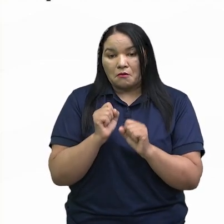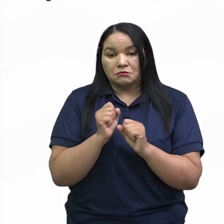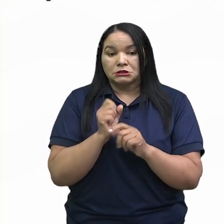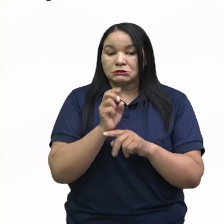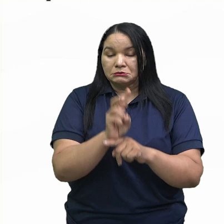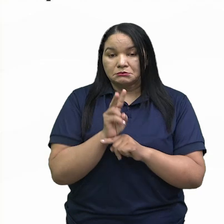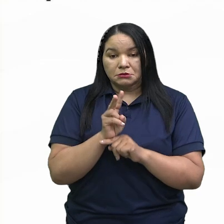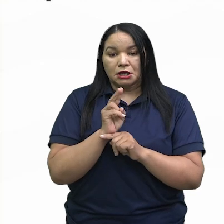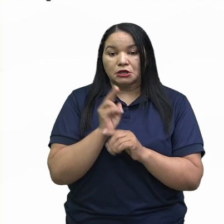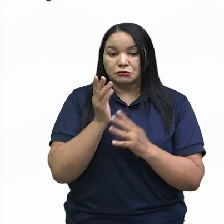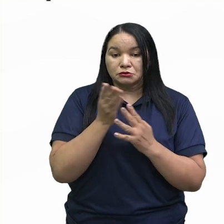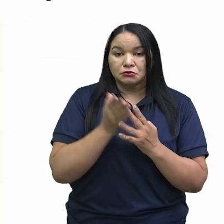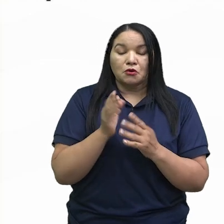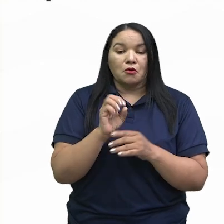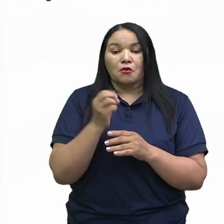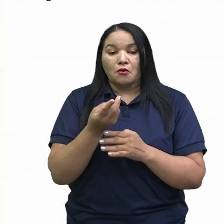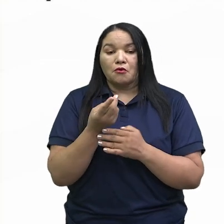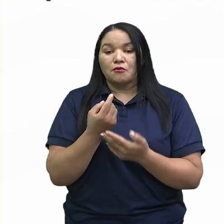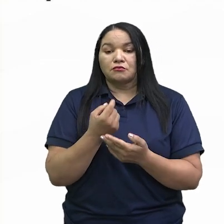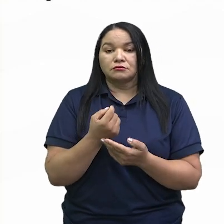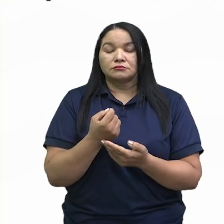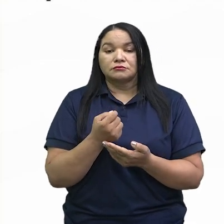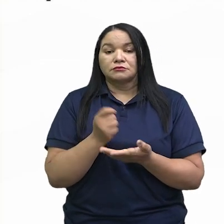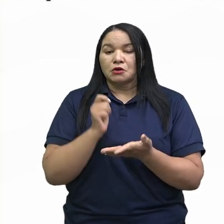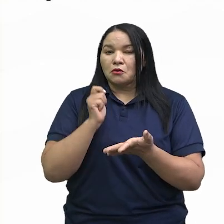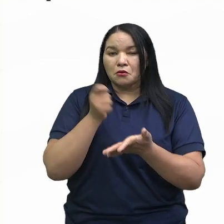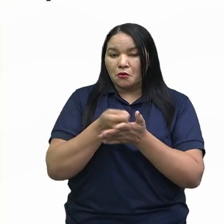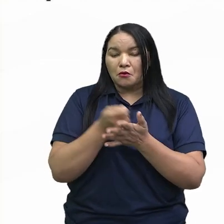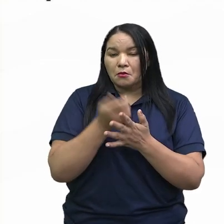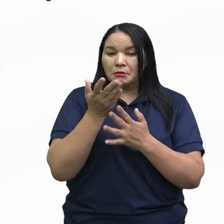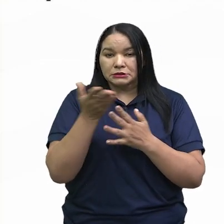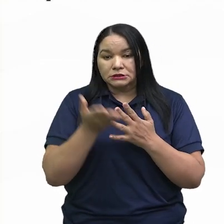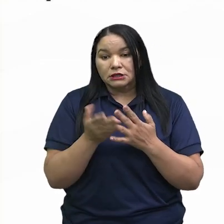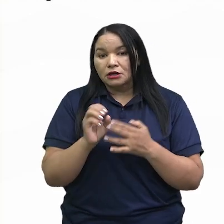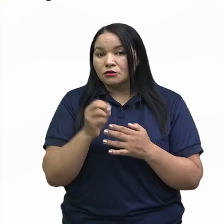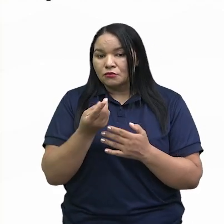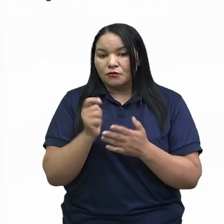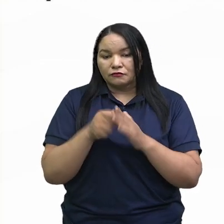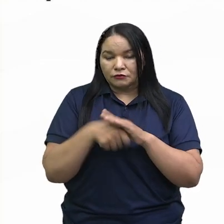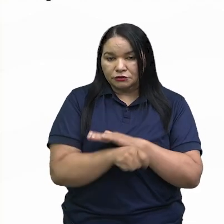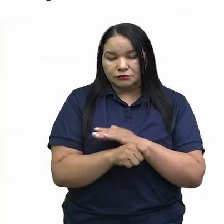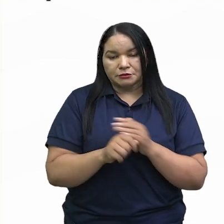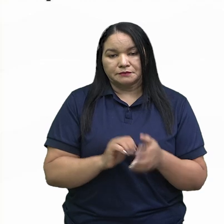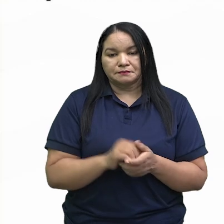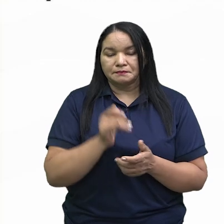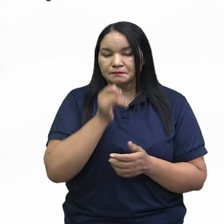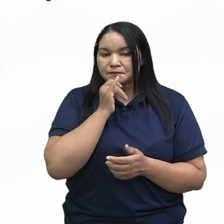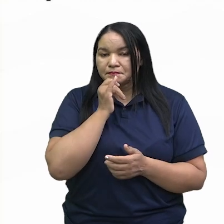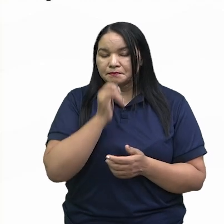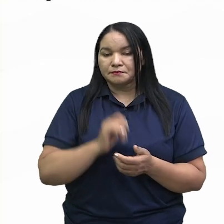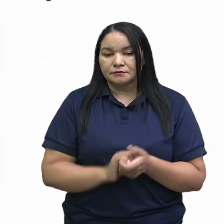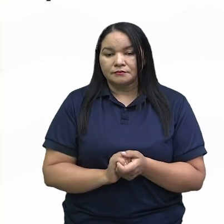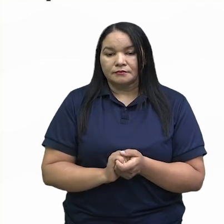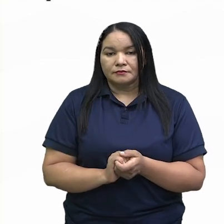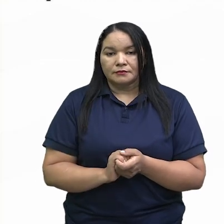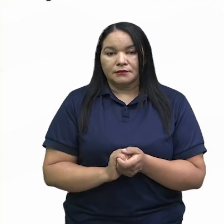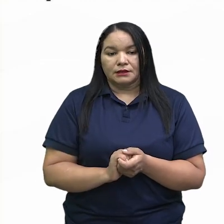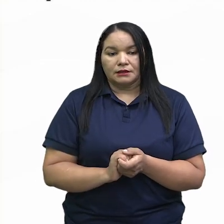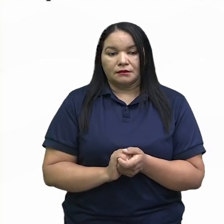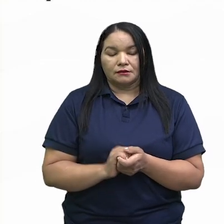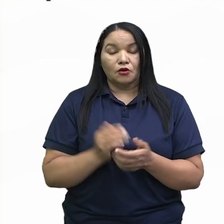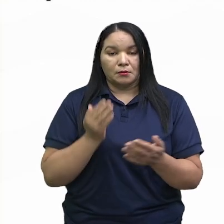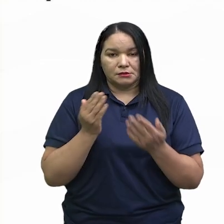empréstimos, financiamentos ou investimentos. Deixa eu te falar aqui um exemplo muito importante. Vamos supor que, de repente,